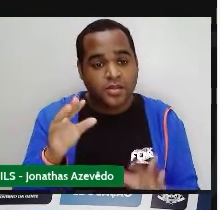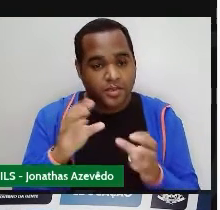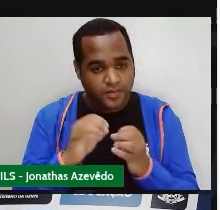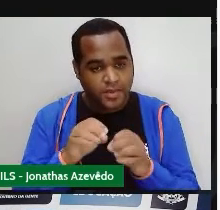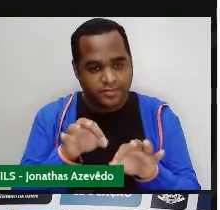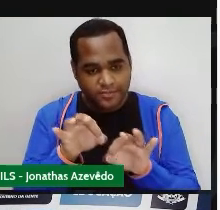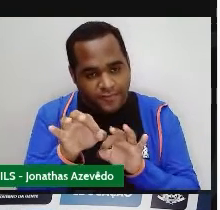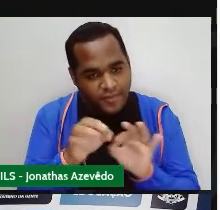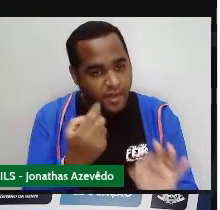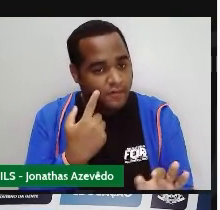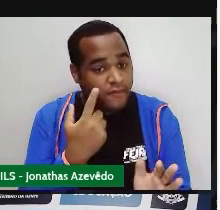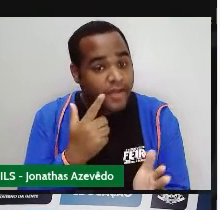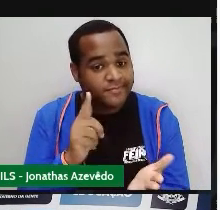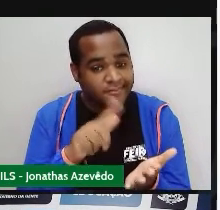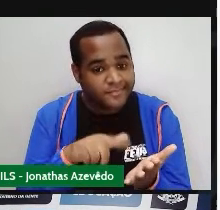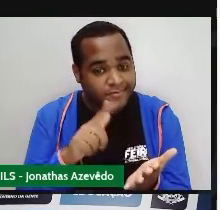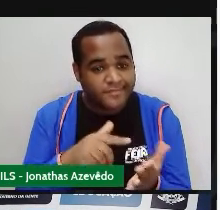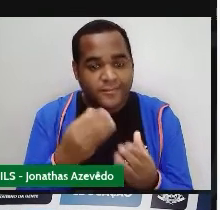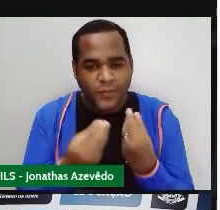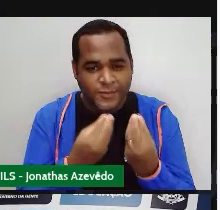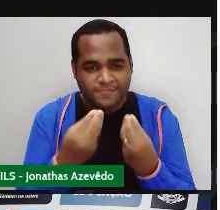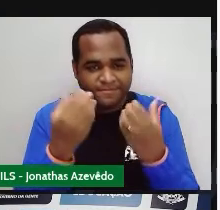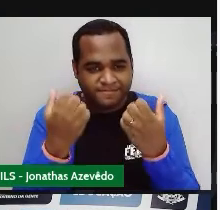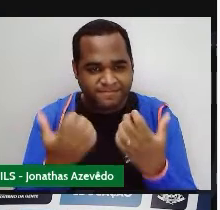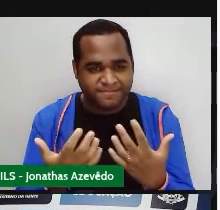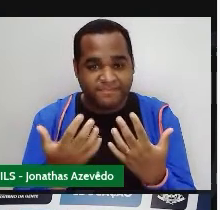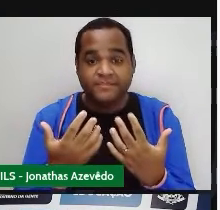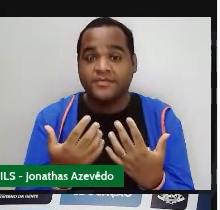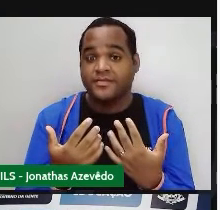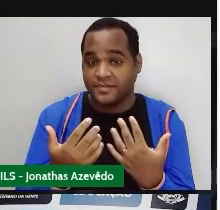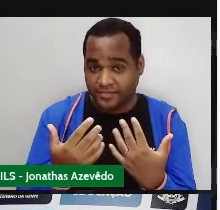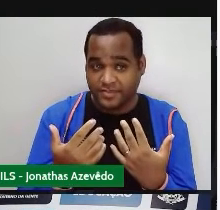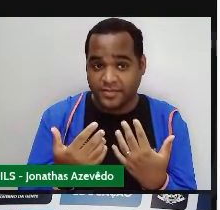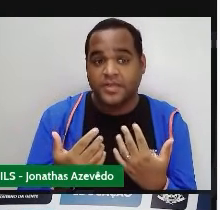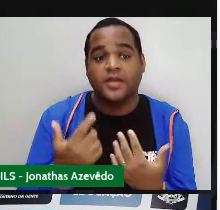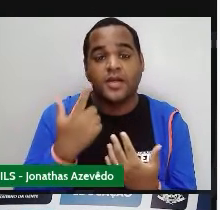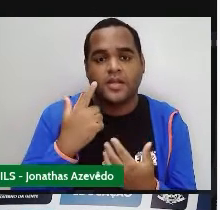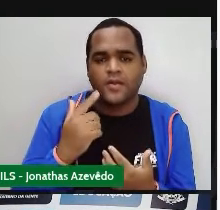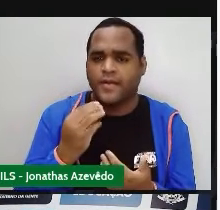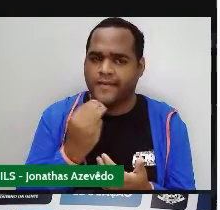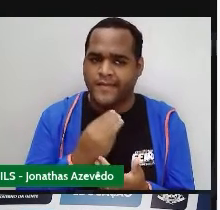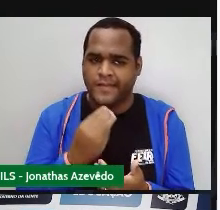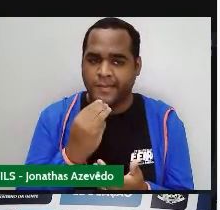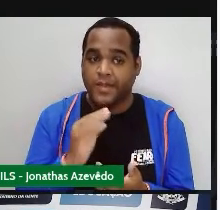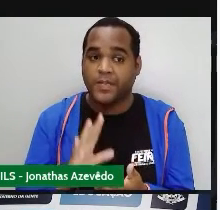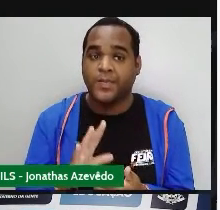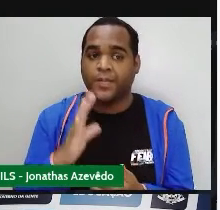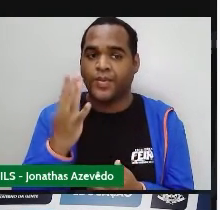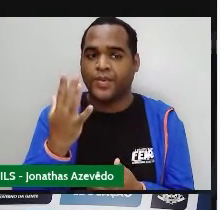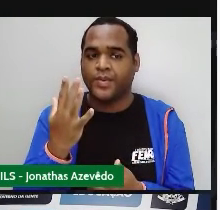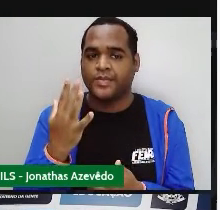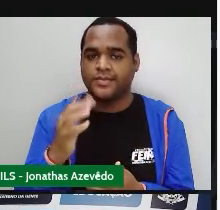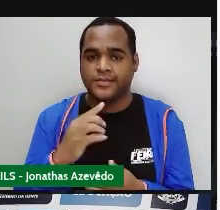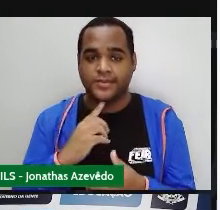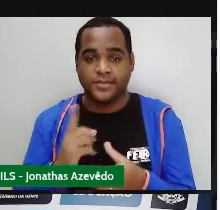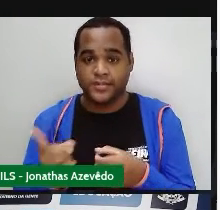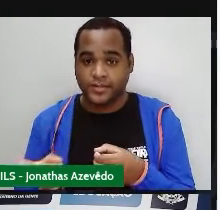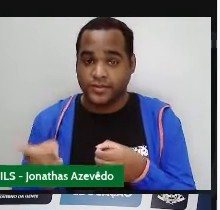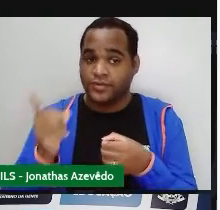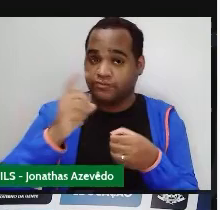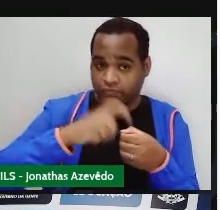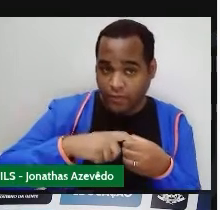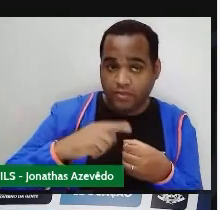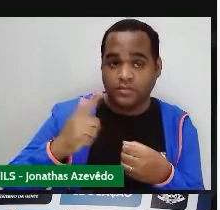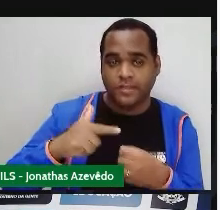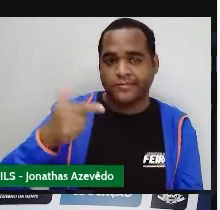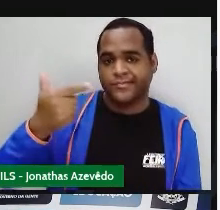fase rascunhar cálculos né E se a nossa tentativa falhar o que é que a gente faz a gente volta